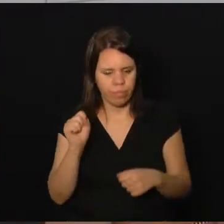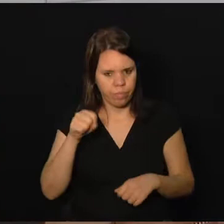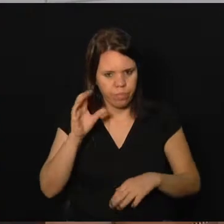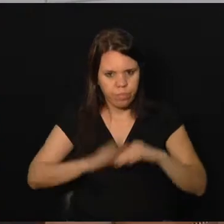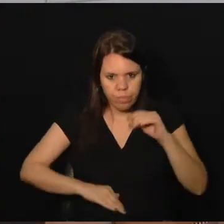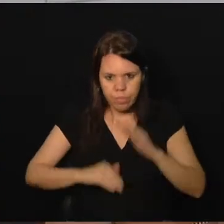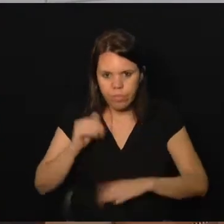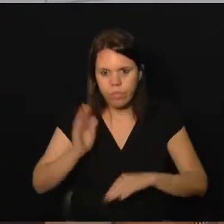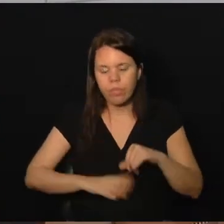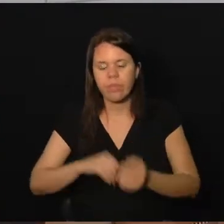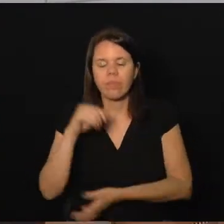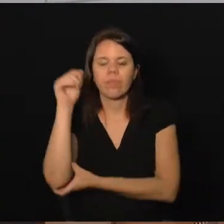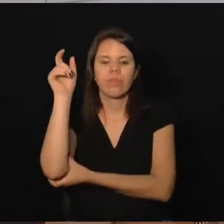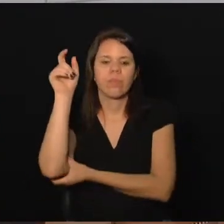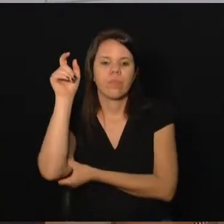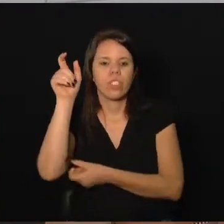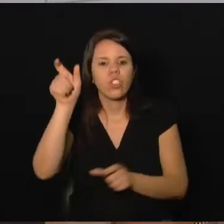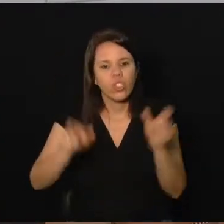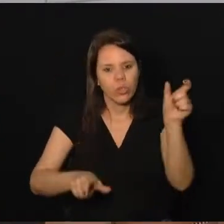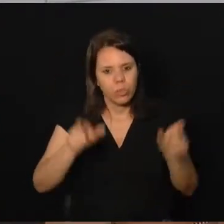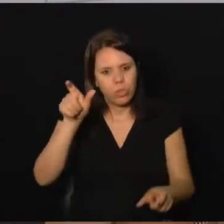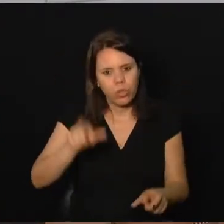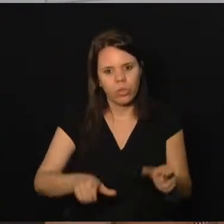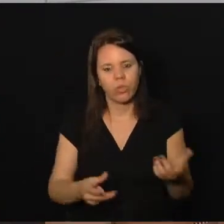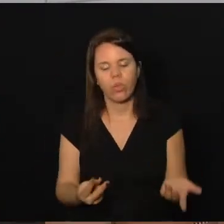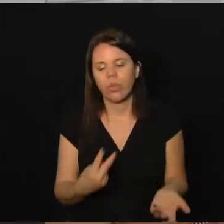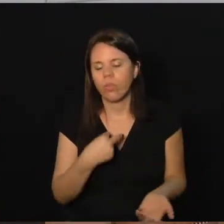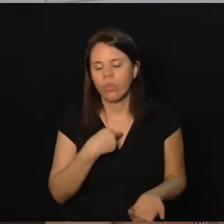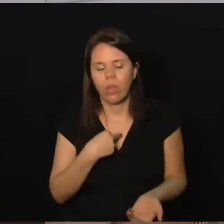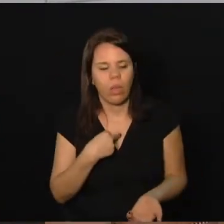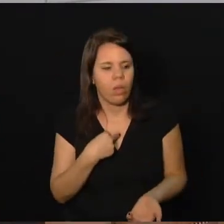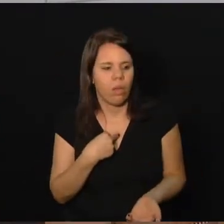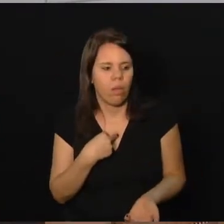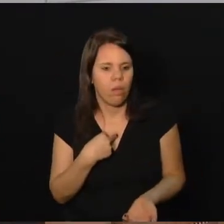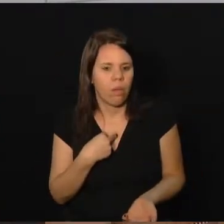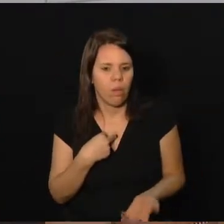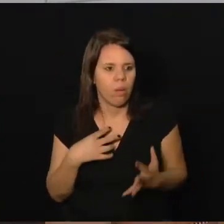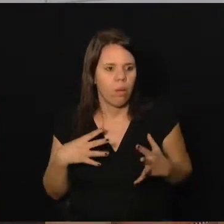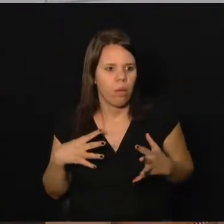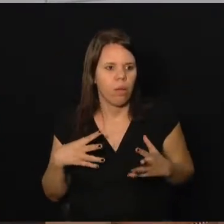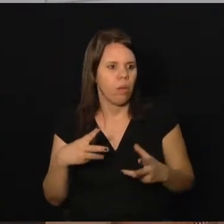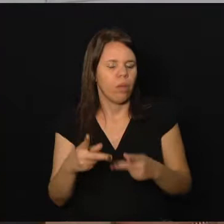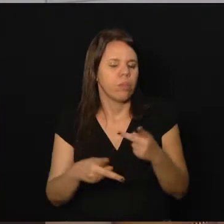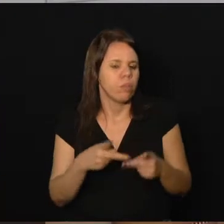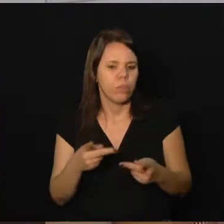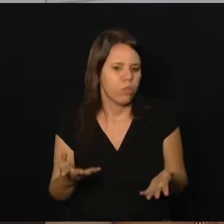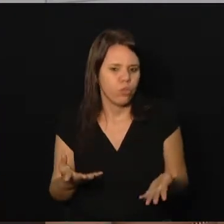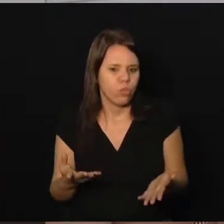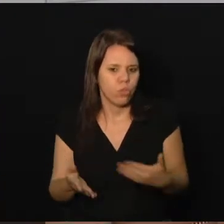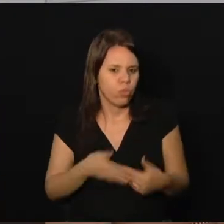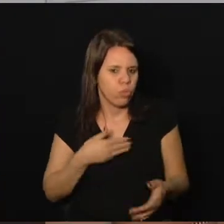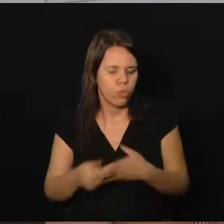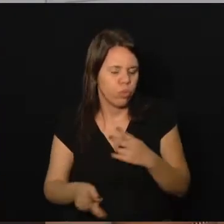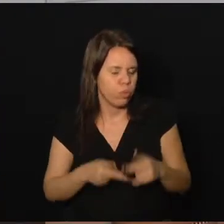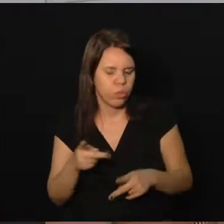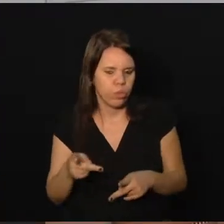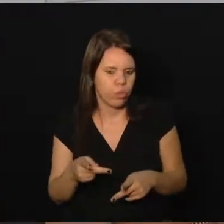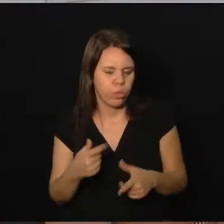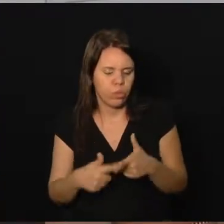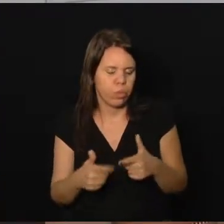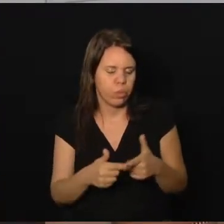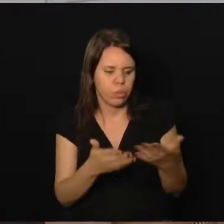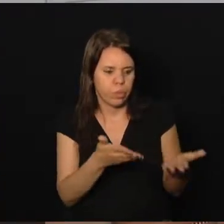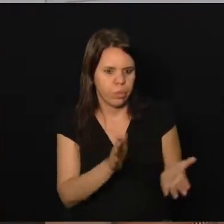profissionais, precisa de pessoas que não dá para falar para todas as pessoas, né? Para qualquer pessoa sobre esse